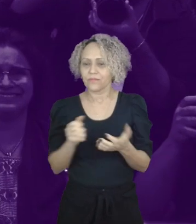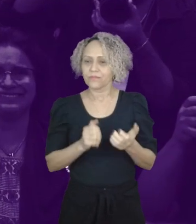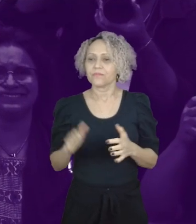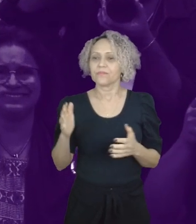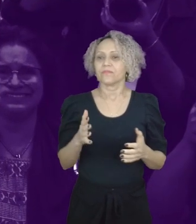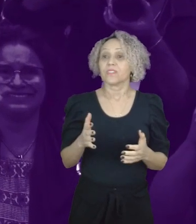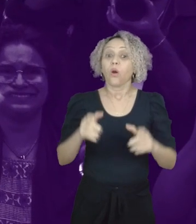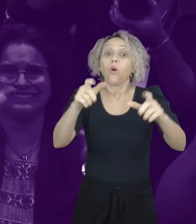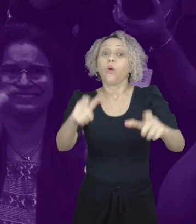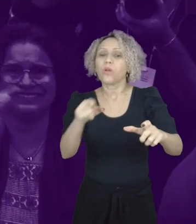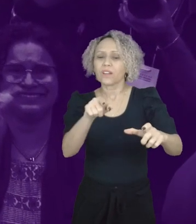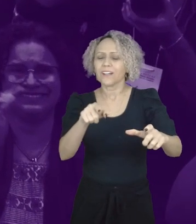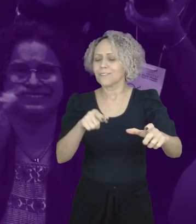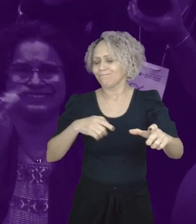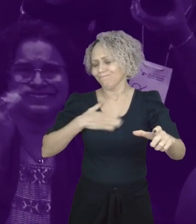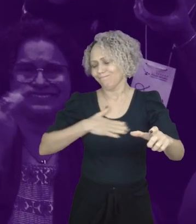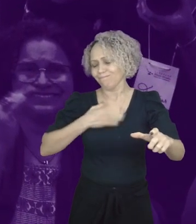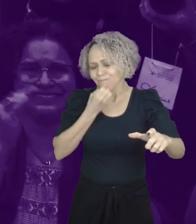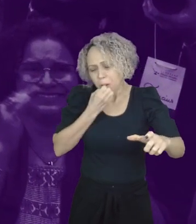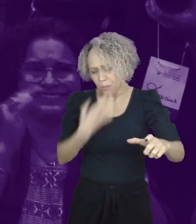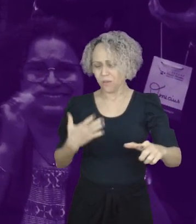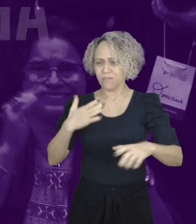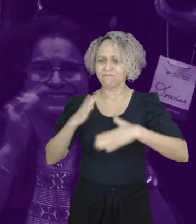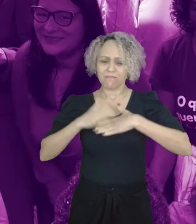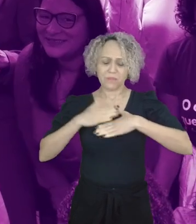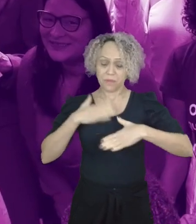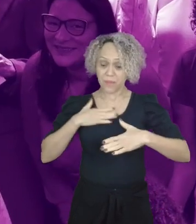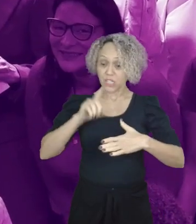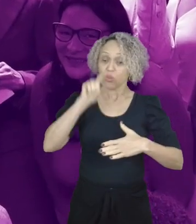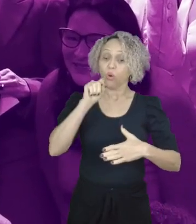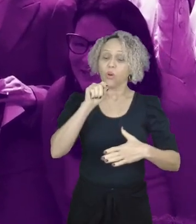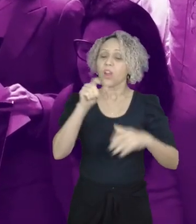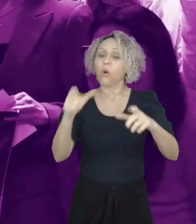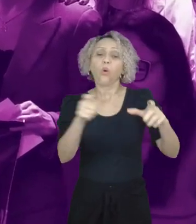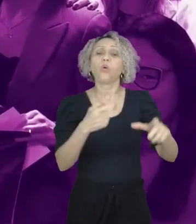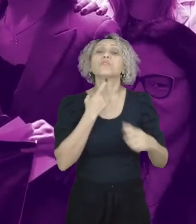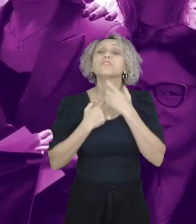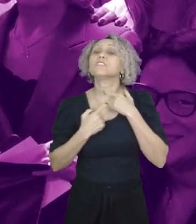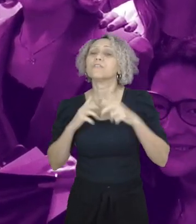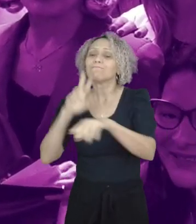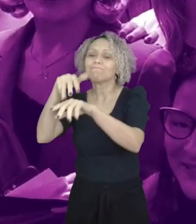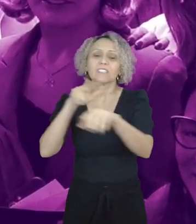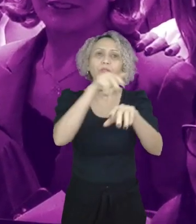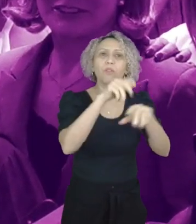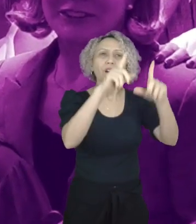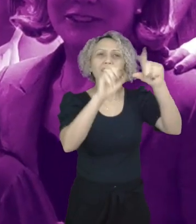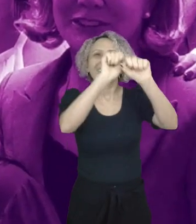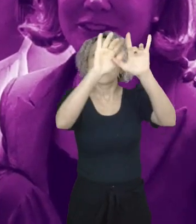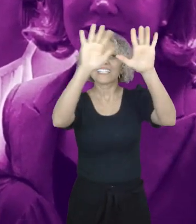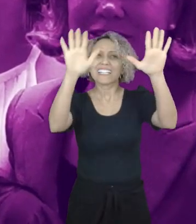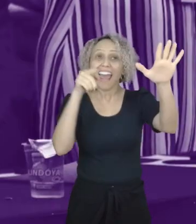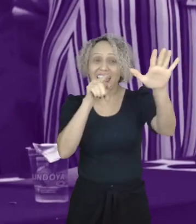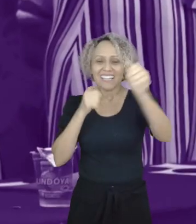O lugar que é bom pra mim é onde eu quiser estar. A estrela ainda brilha, ela é quem